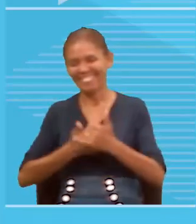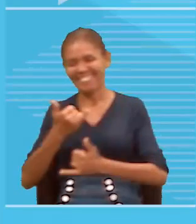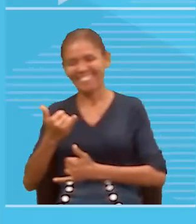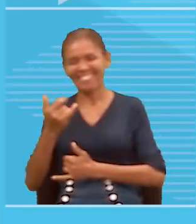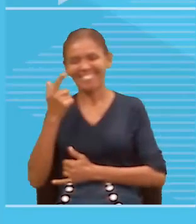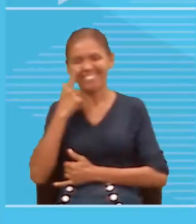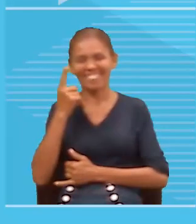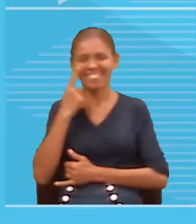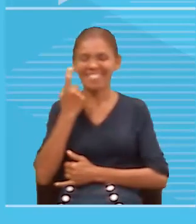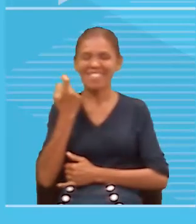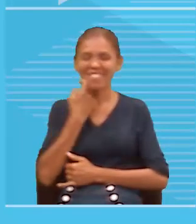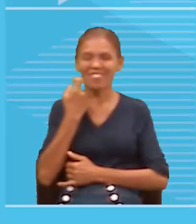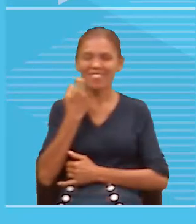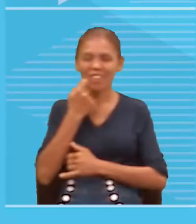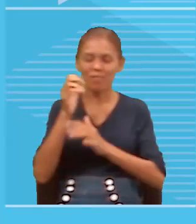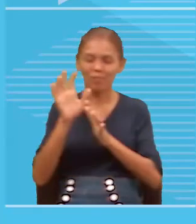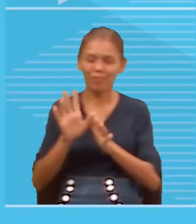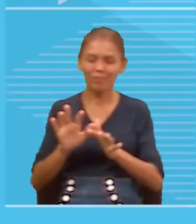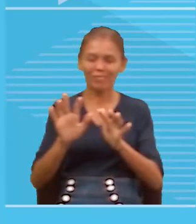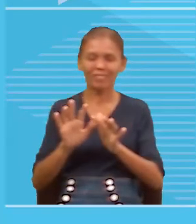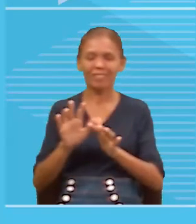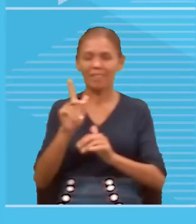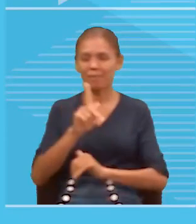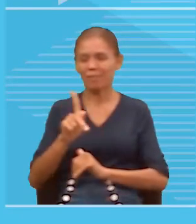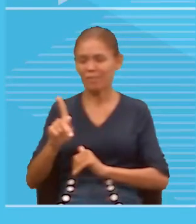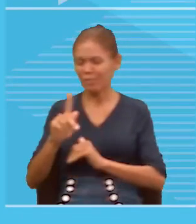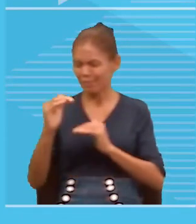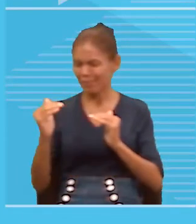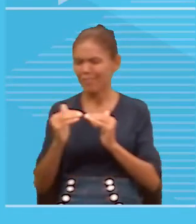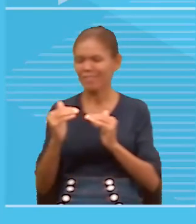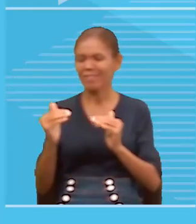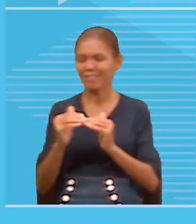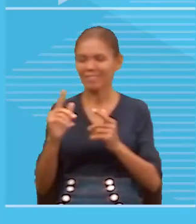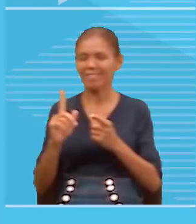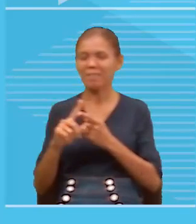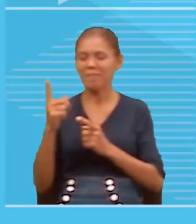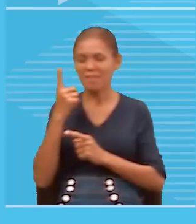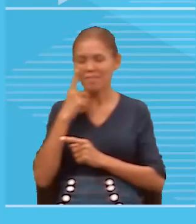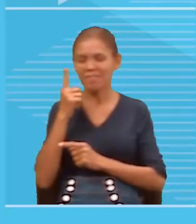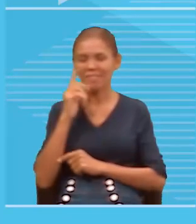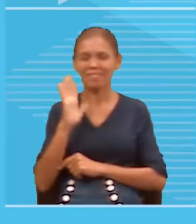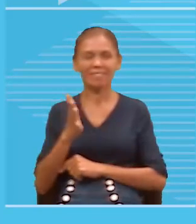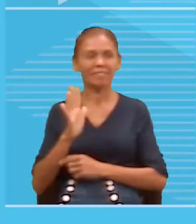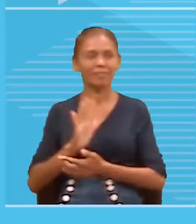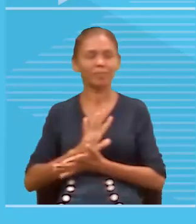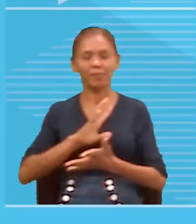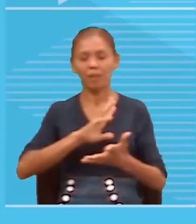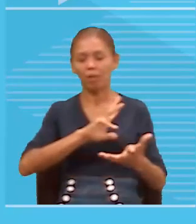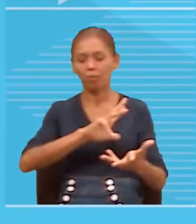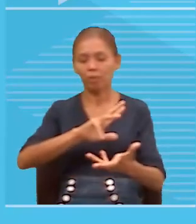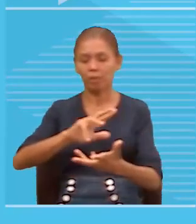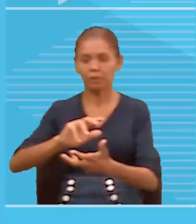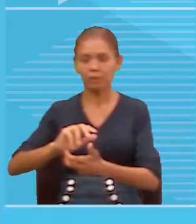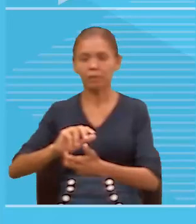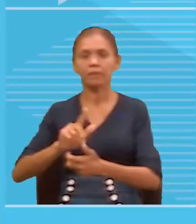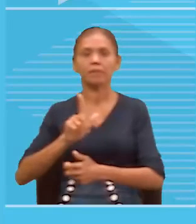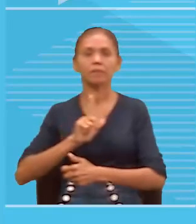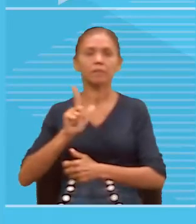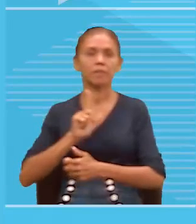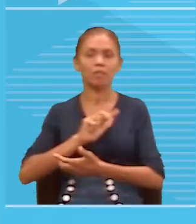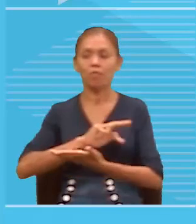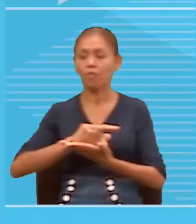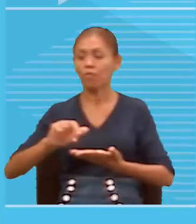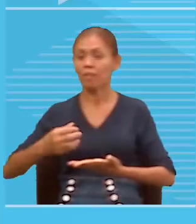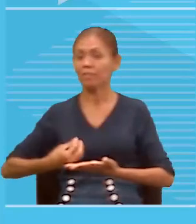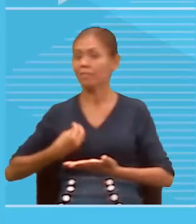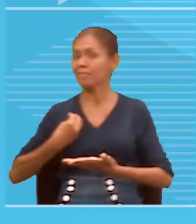peixes tá bom Jack então o planeta já foi habitado por muitos seres e só para finalizar a aula com esse comentário aqui